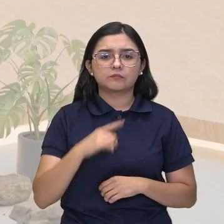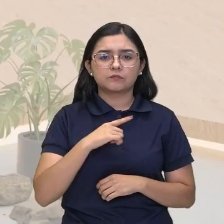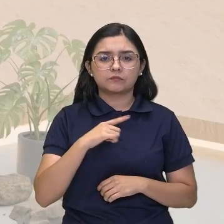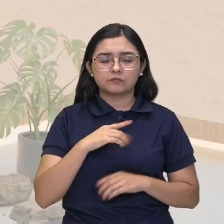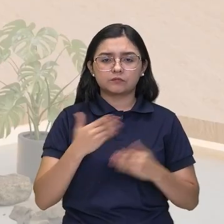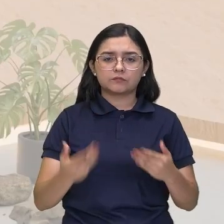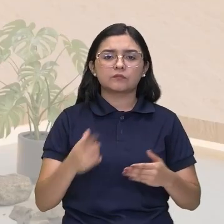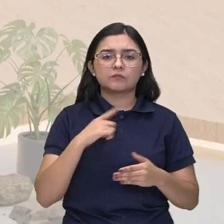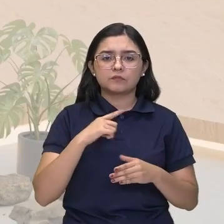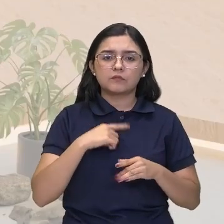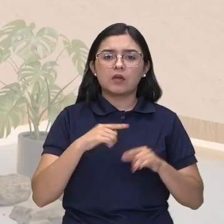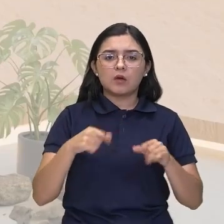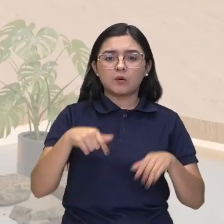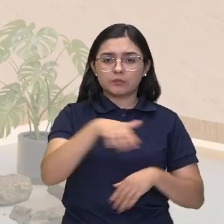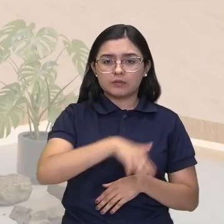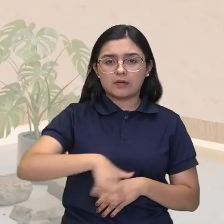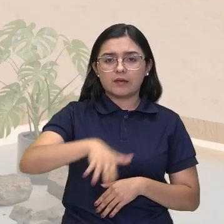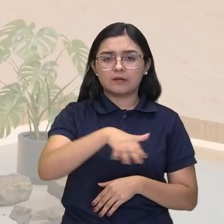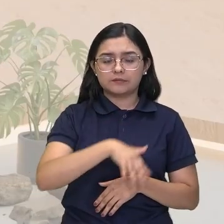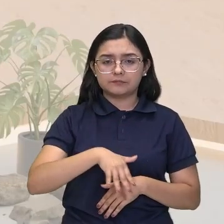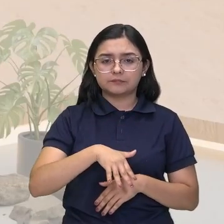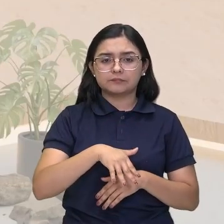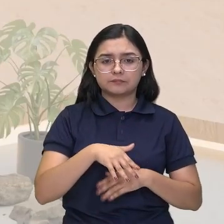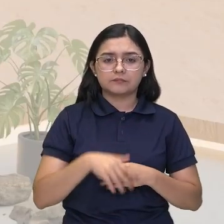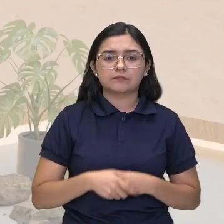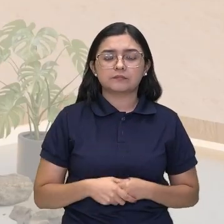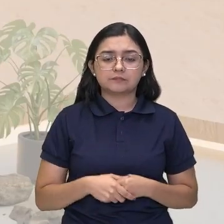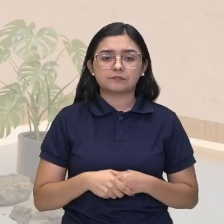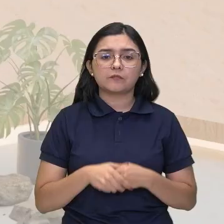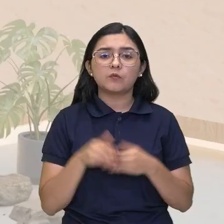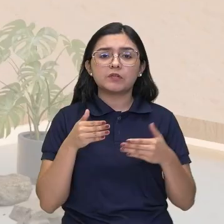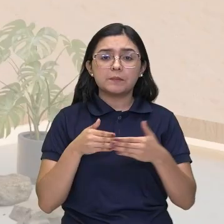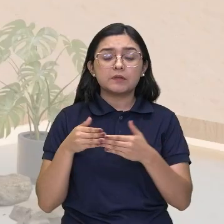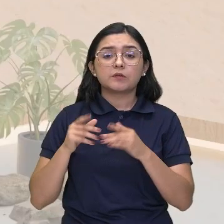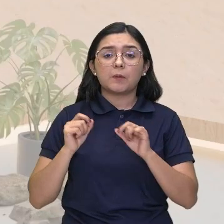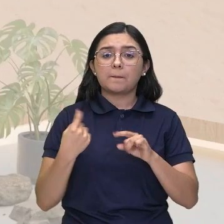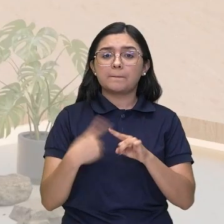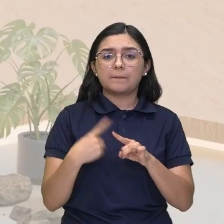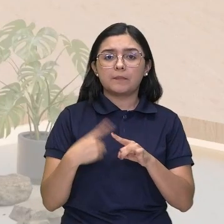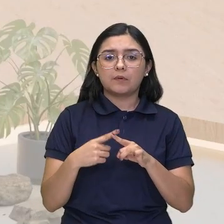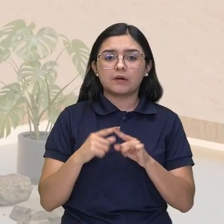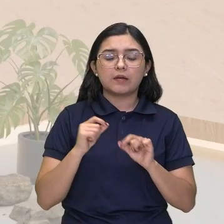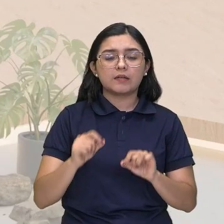demarcação do território, a demarcação das terras, né, indígenas, porque eles não têm a